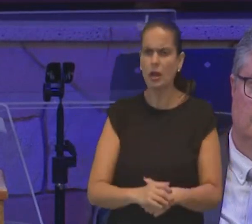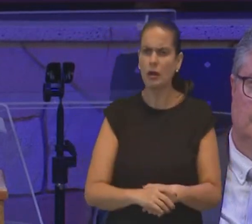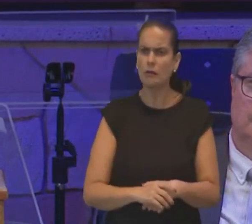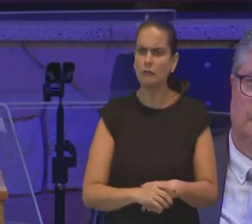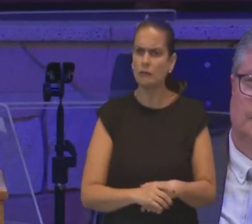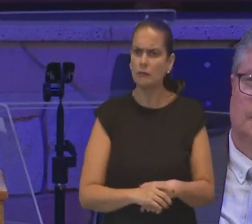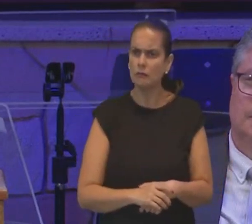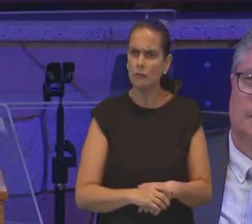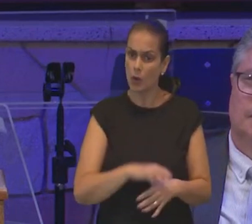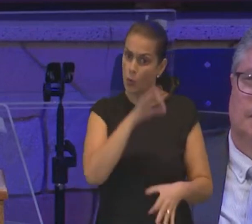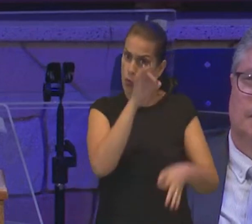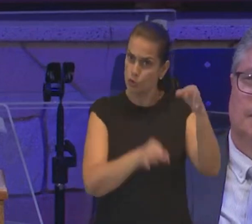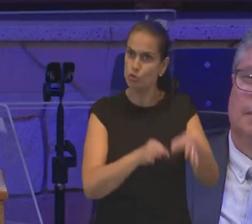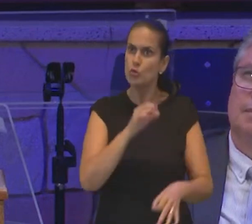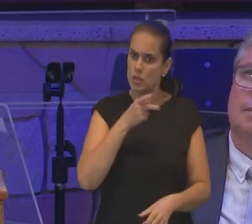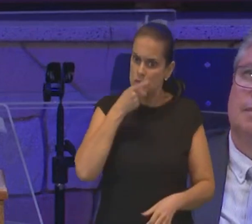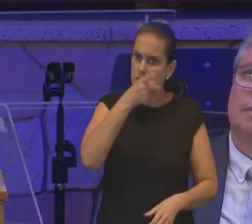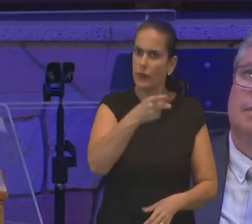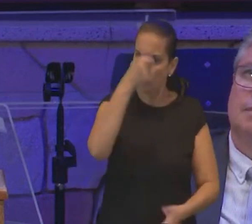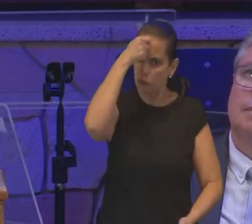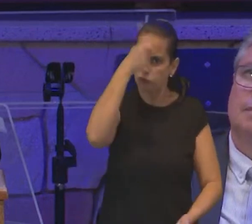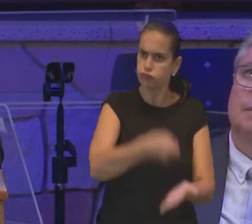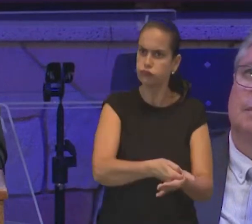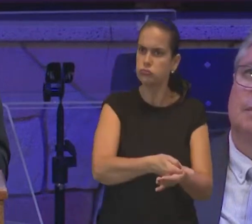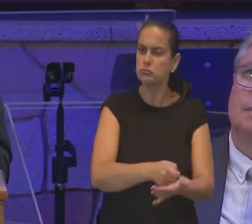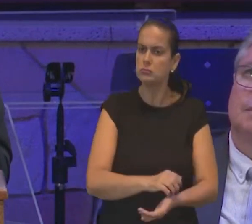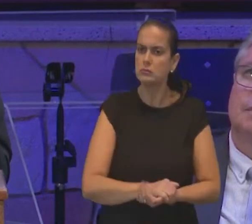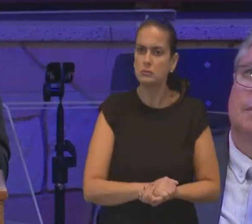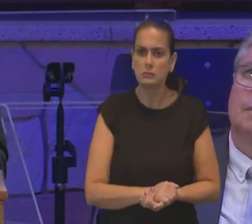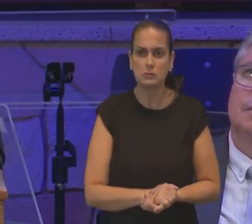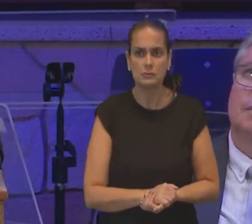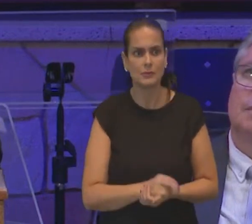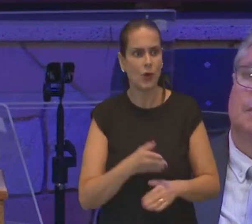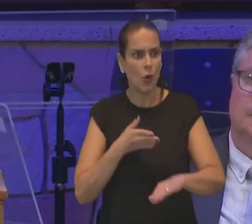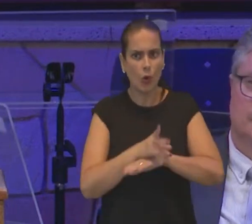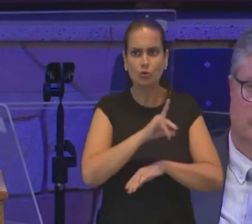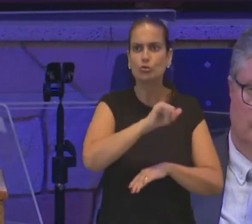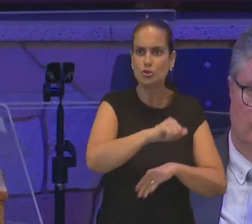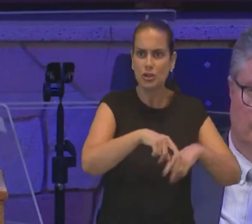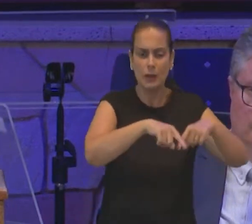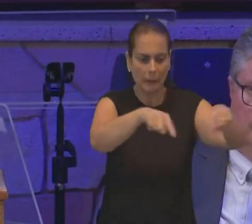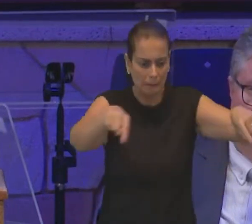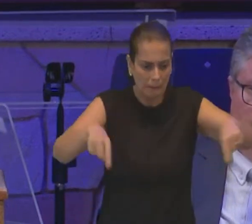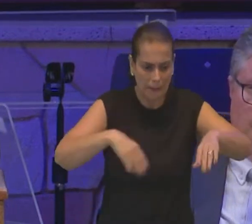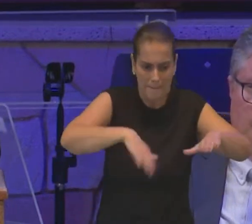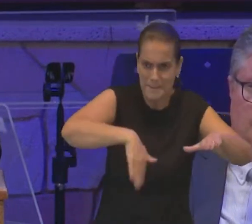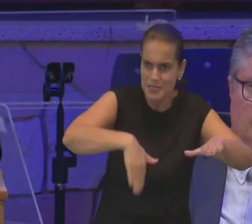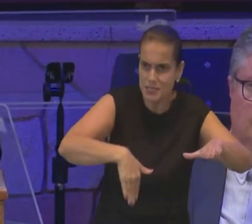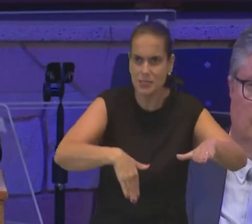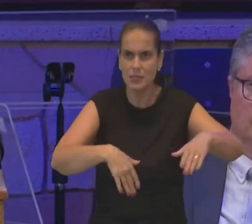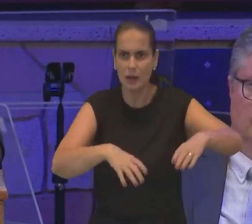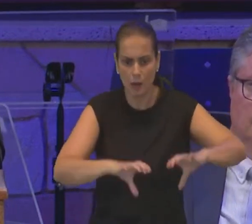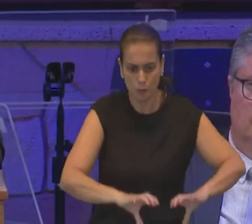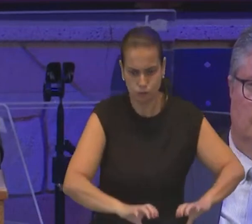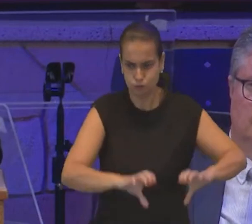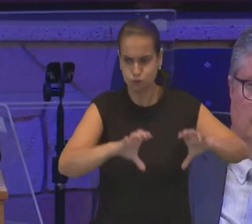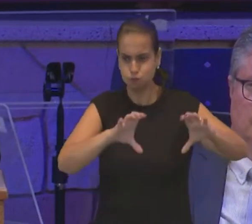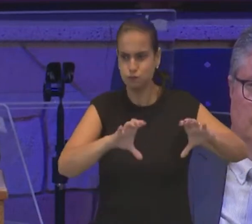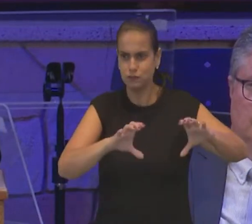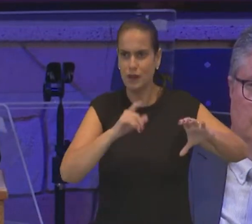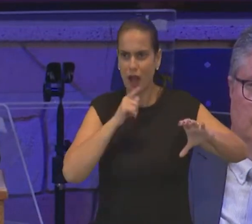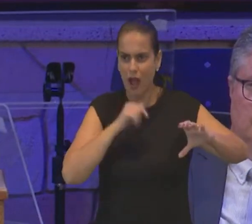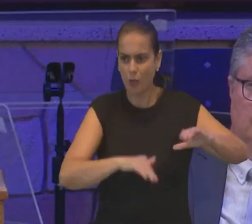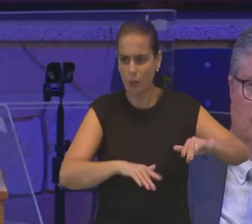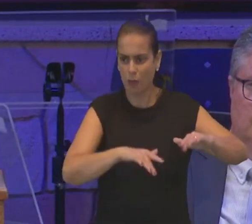palavra que eu estava precisando ouvir. No outro dia eu estava no presídio federal, já levei a piscina, não quis nem saber, já levei a piscina. No outro